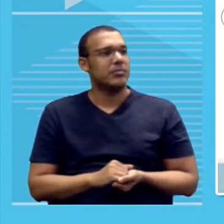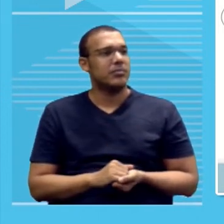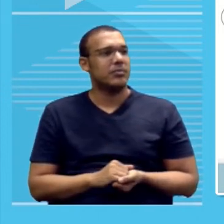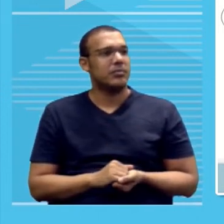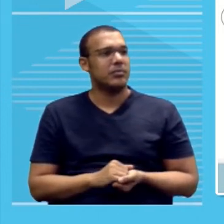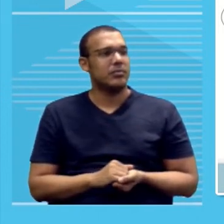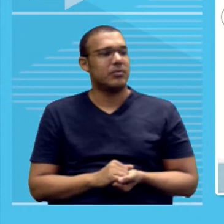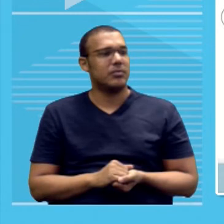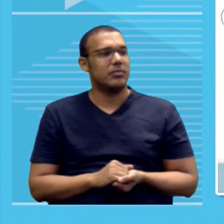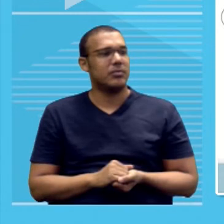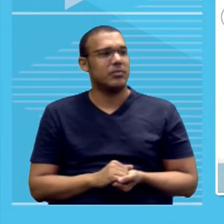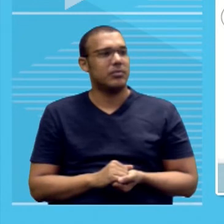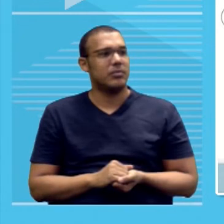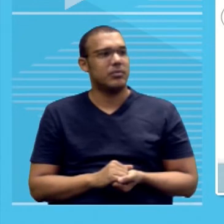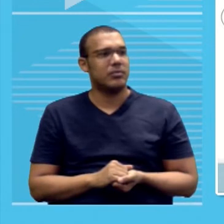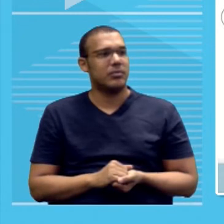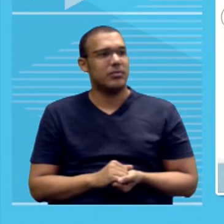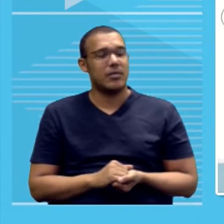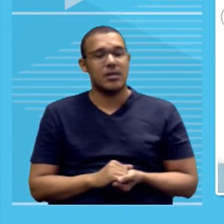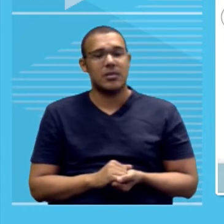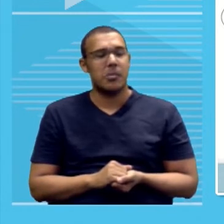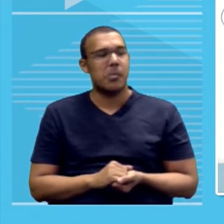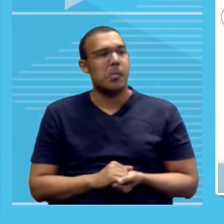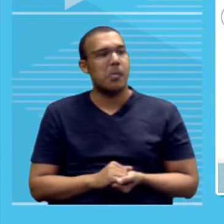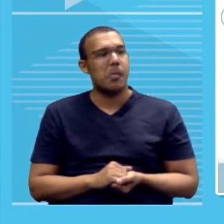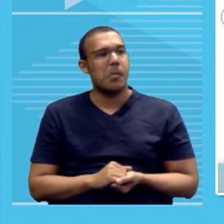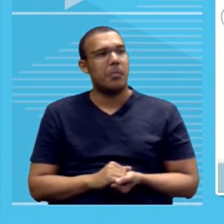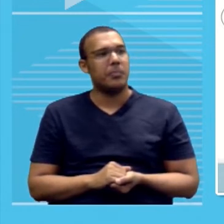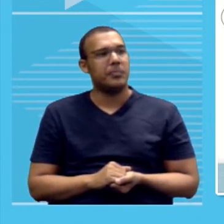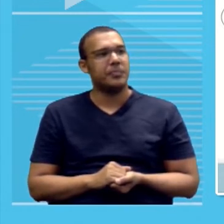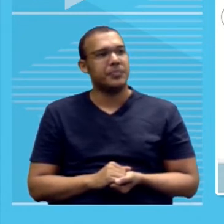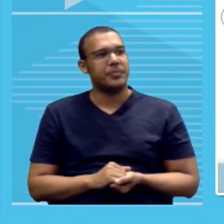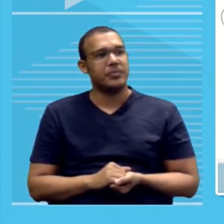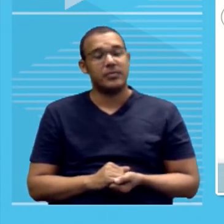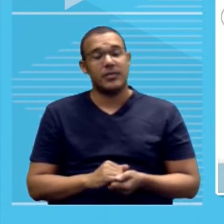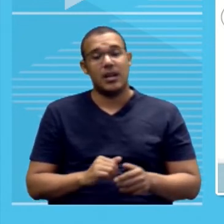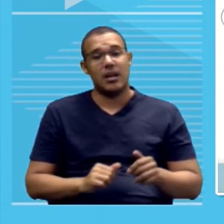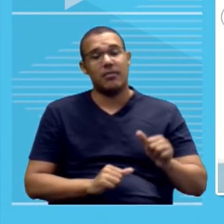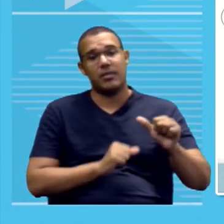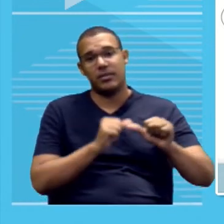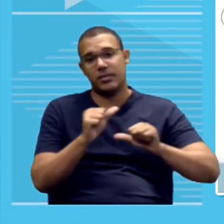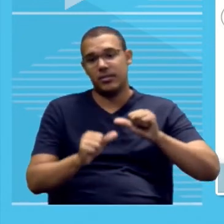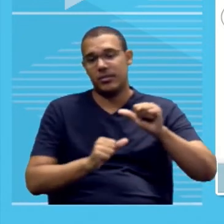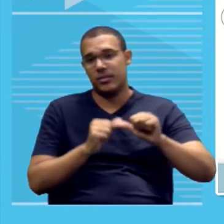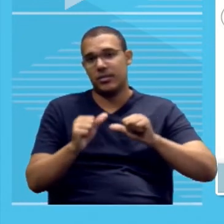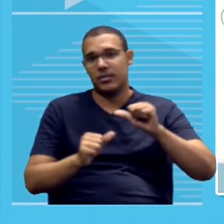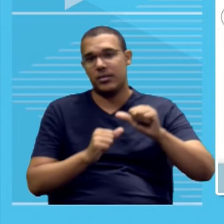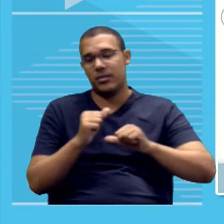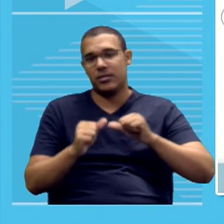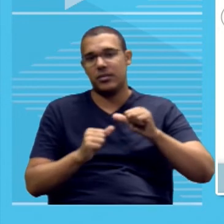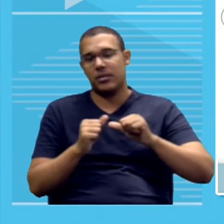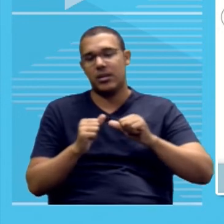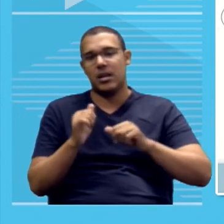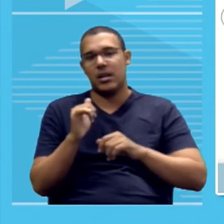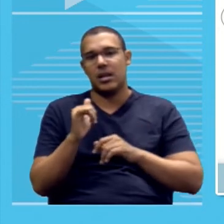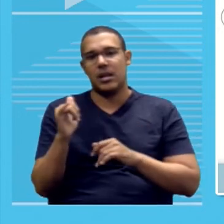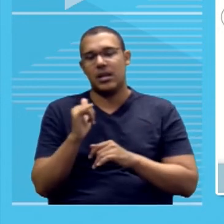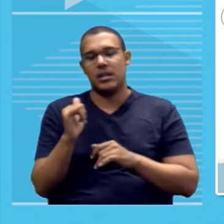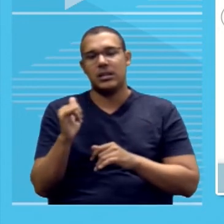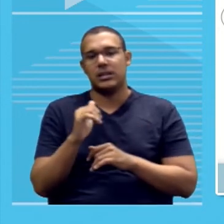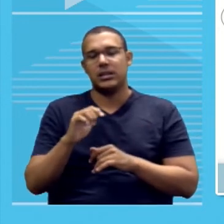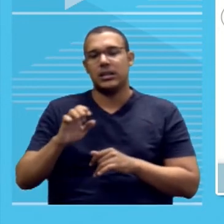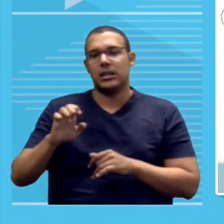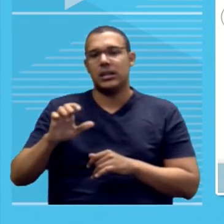e ele faz um processo de transformação que vai jogar aquela energia sendo energia